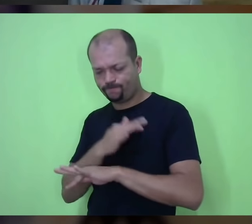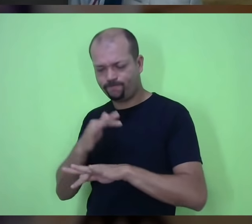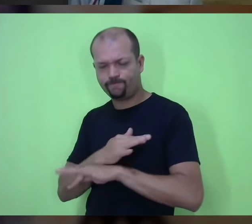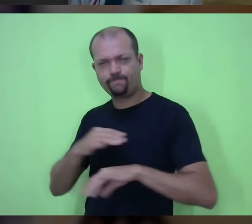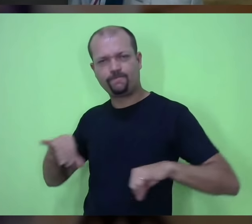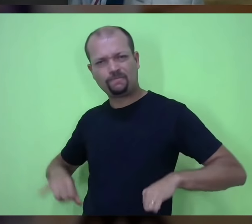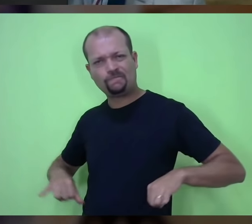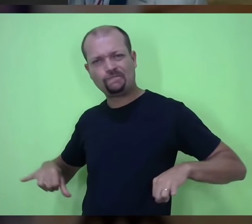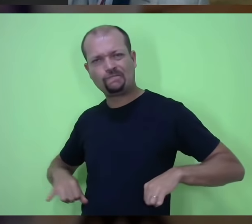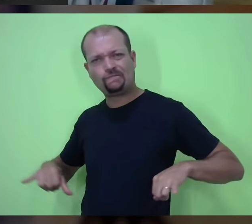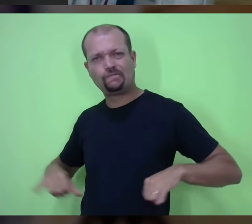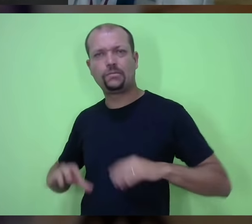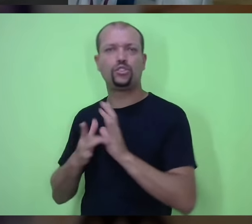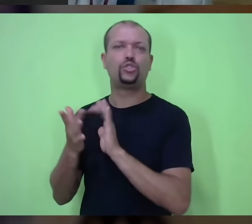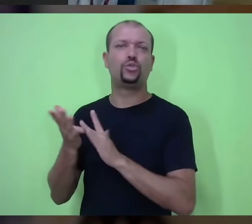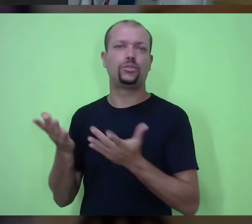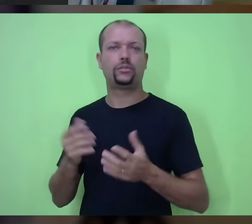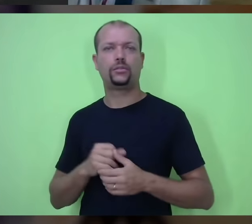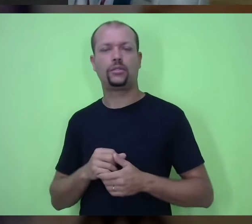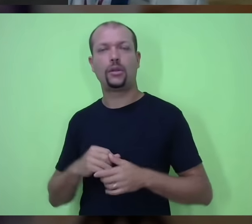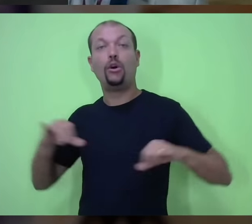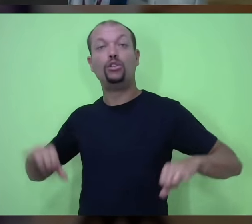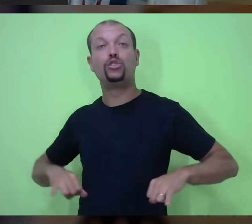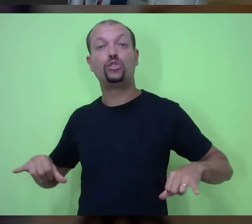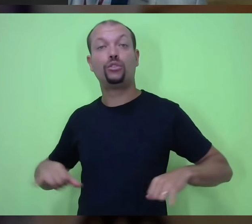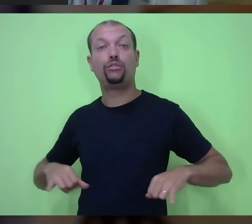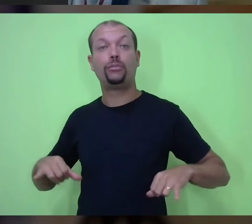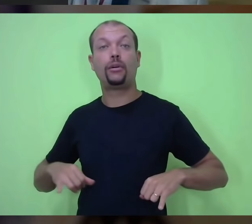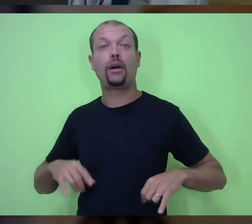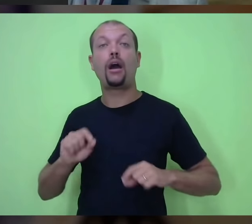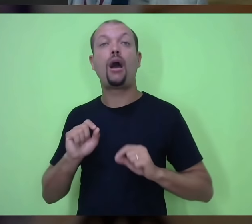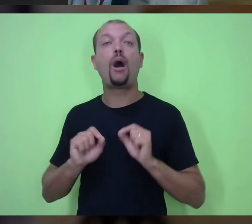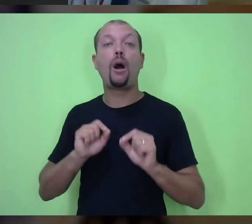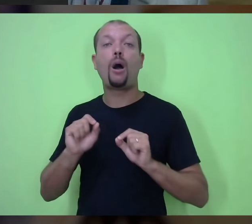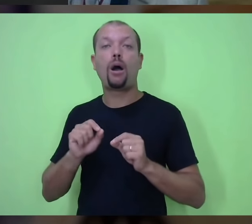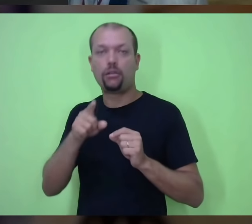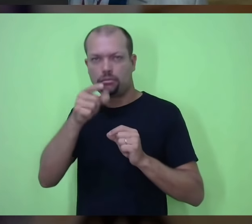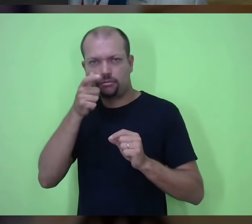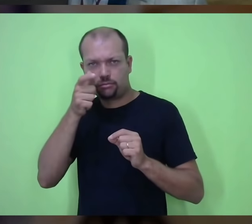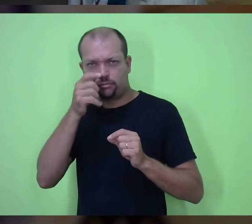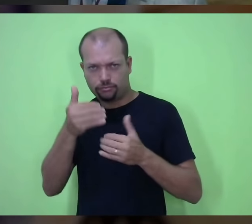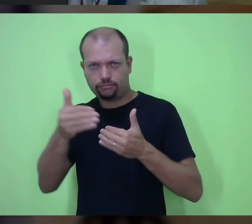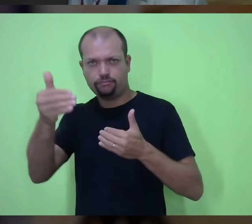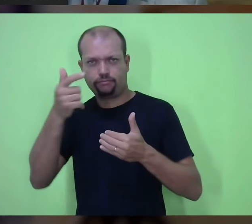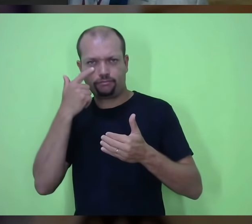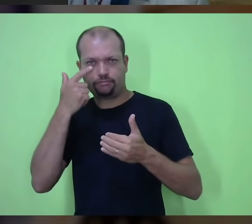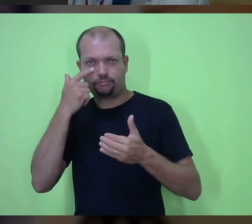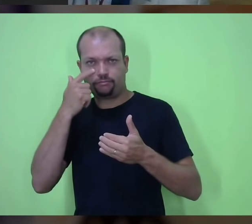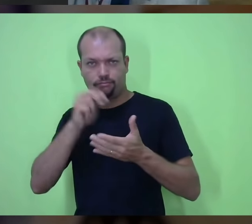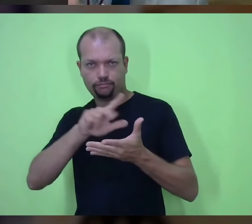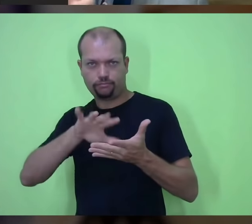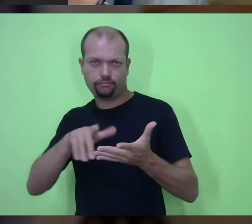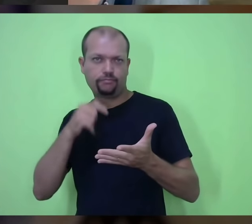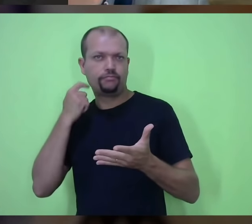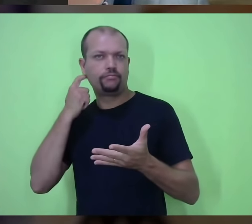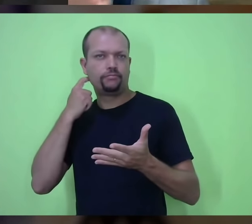sofrimento de Cristo. O sofrimento, ele é detalhado várias vezes. A gente vai ver isso um pouco mais à frente no Dias de Estudos.